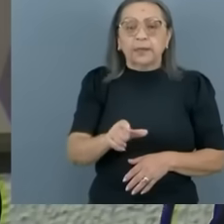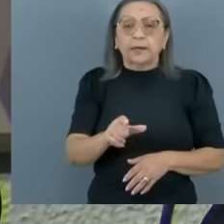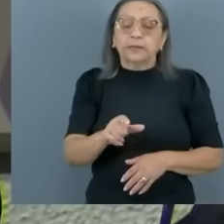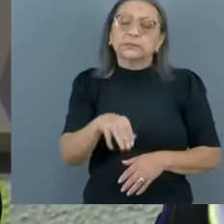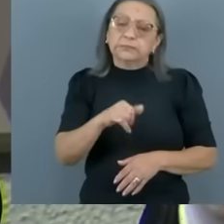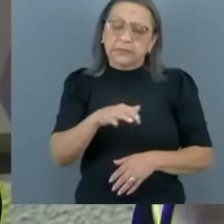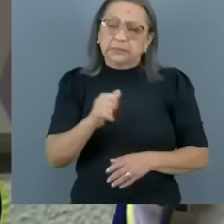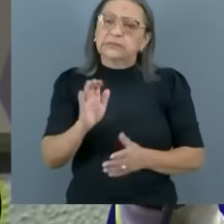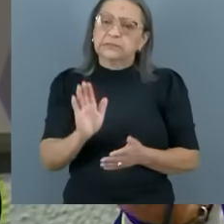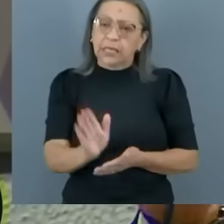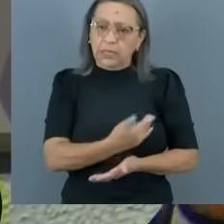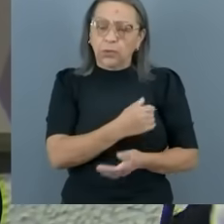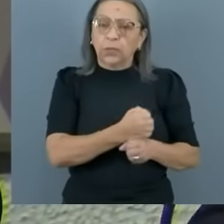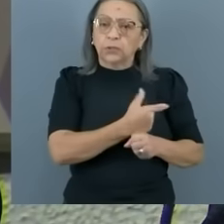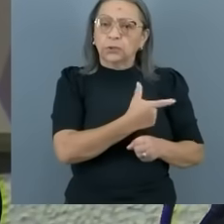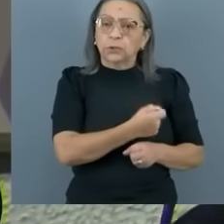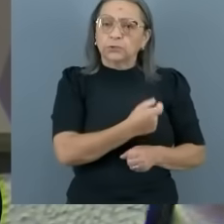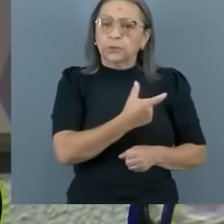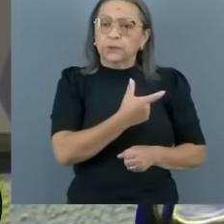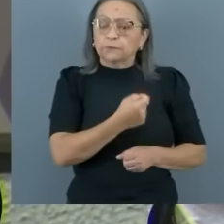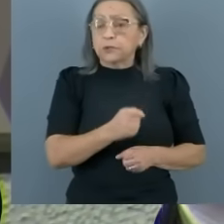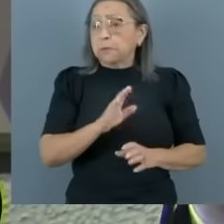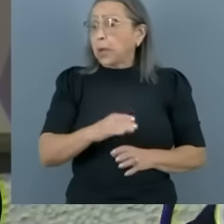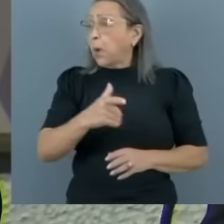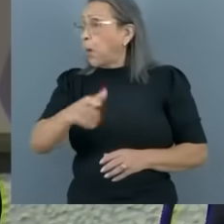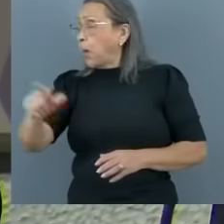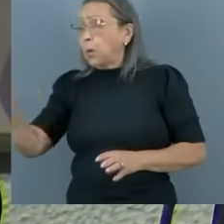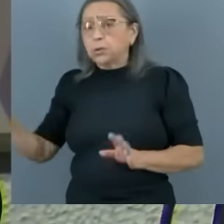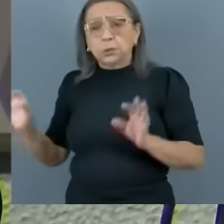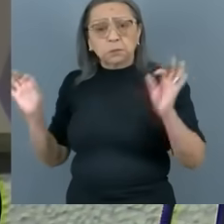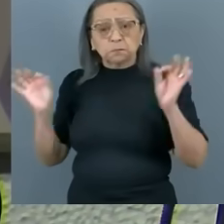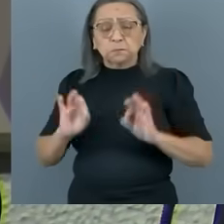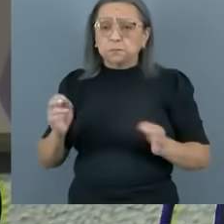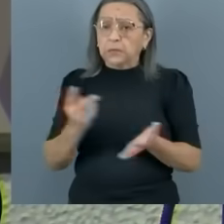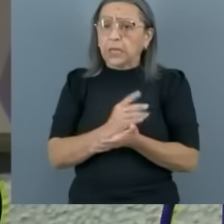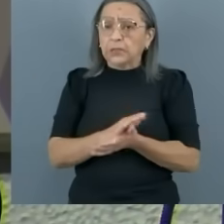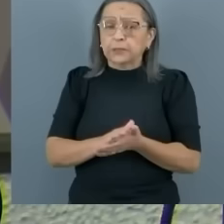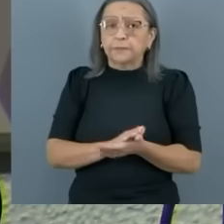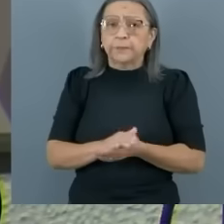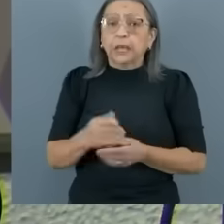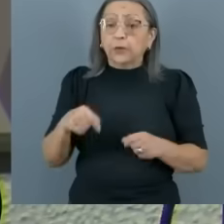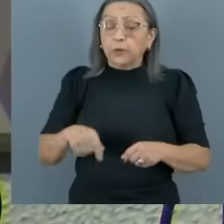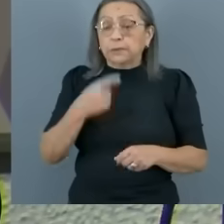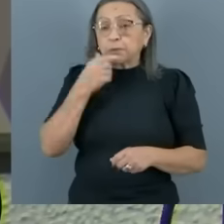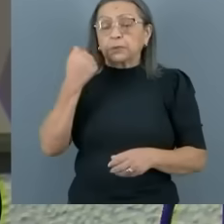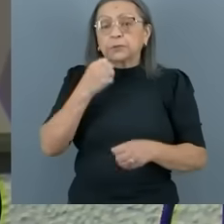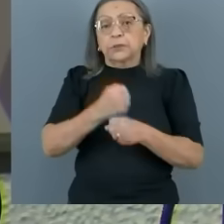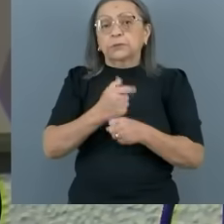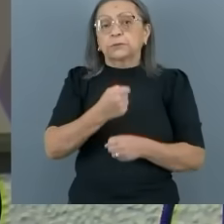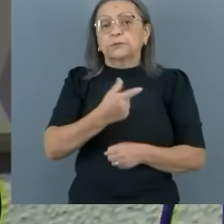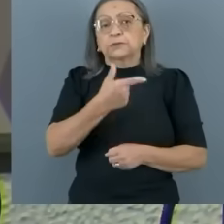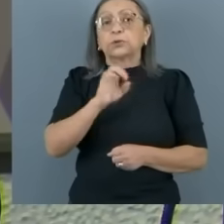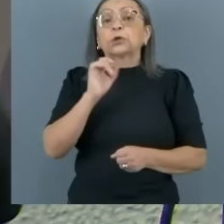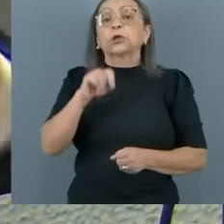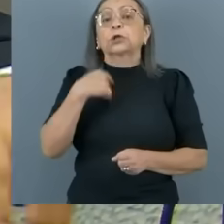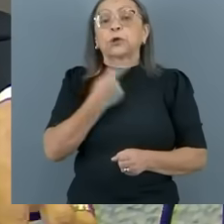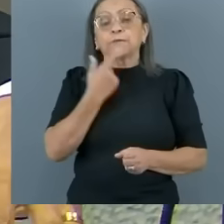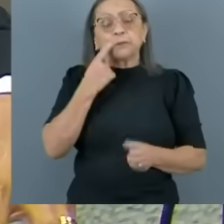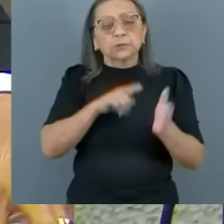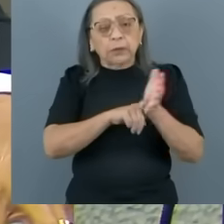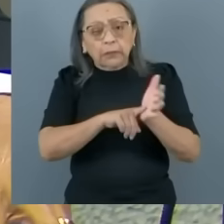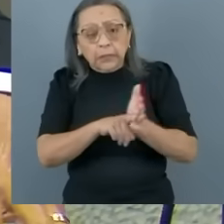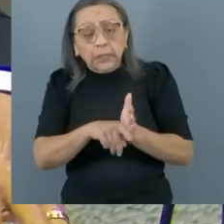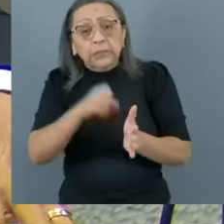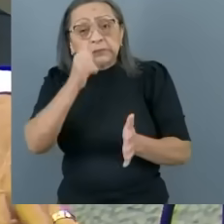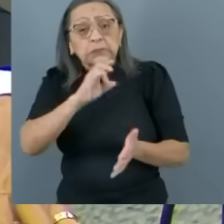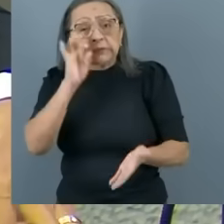mas nenhuma outra entidade foi punida, salvo agora em 2025. O que a gente vai analisar é se efetivamente